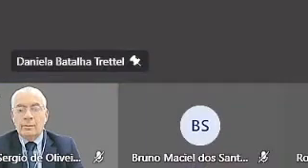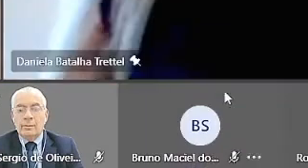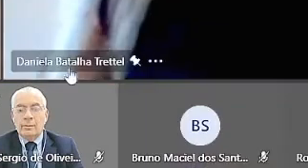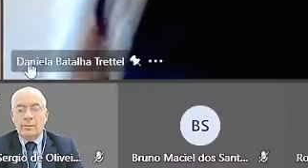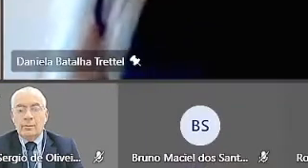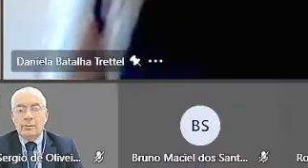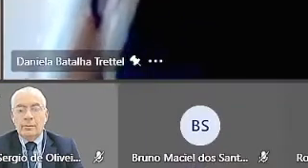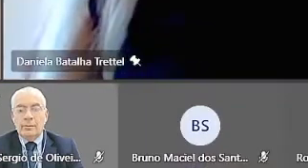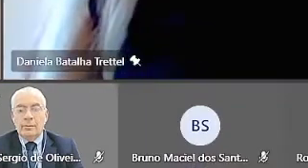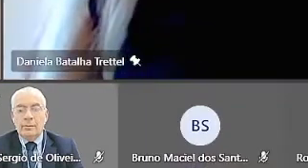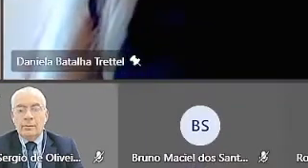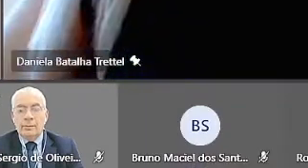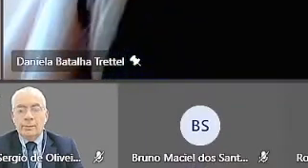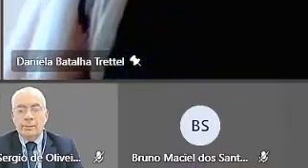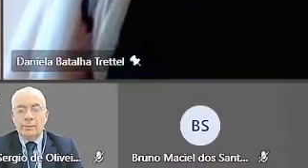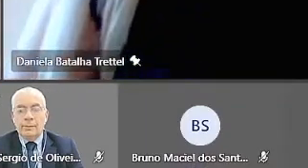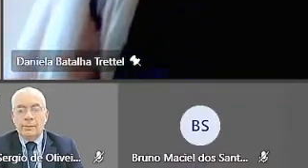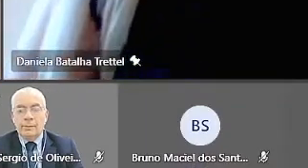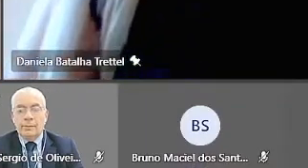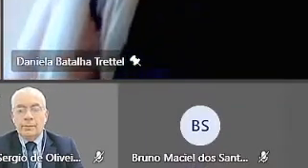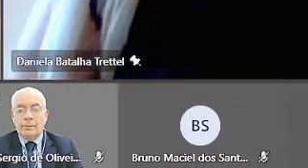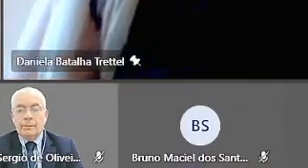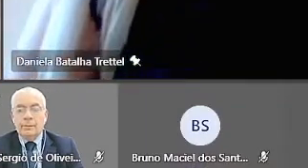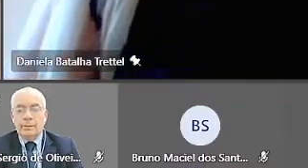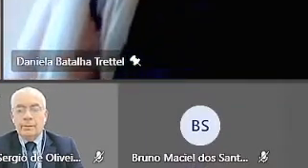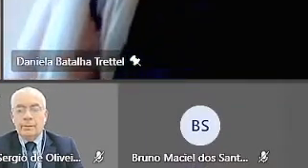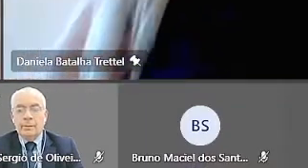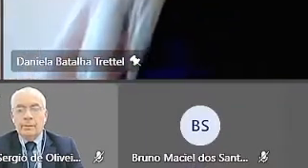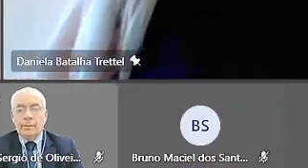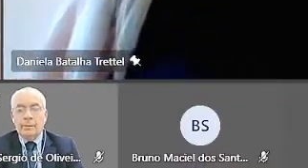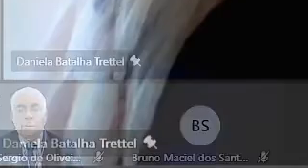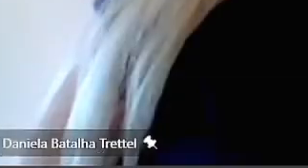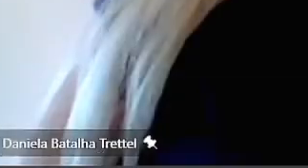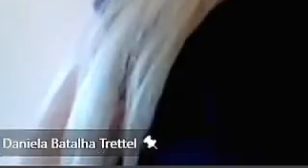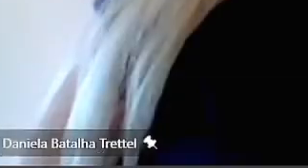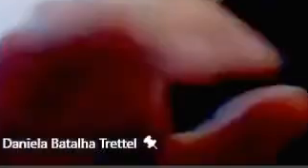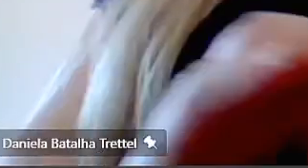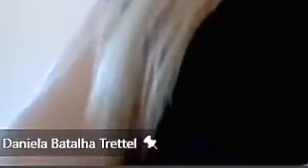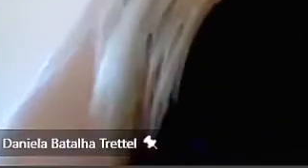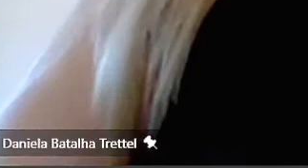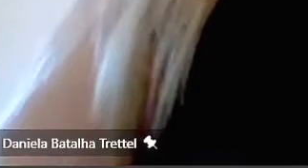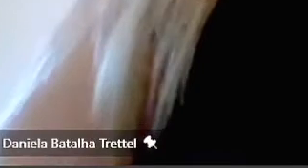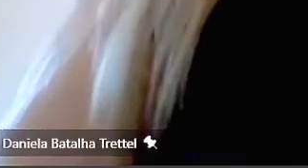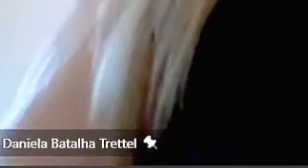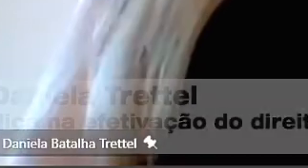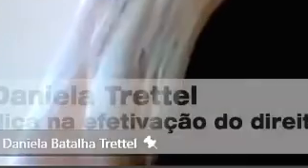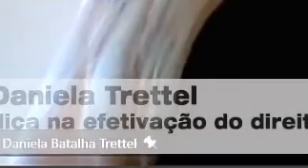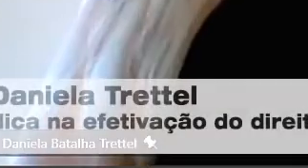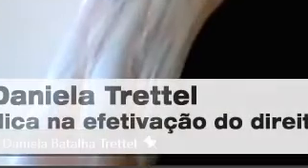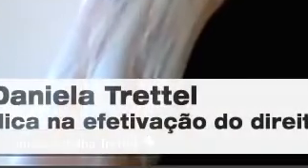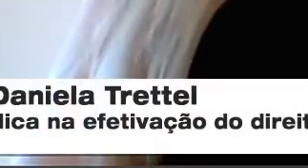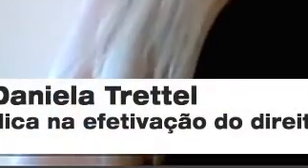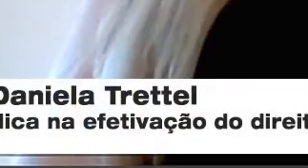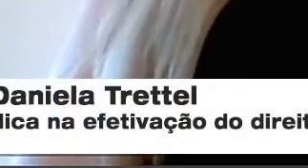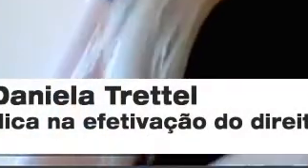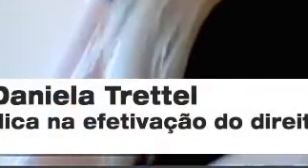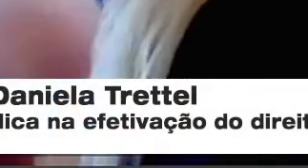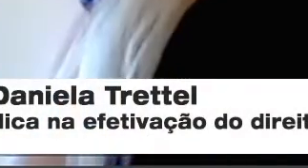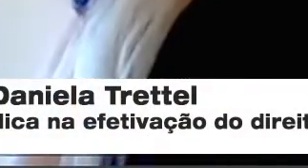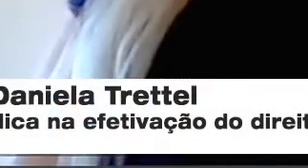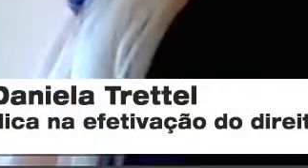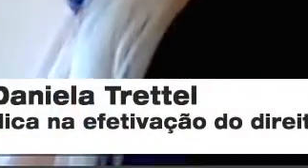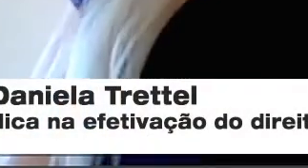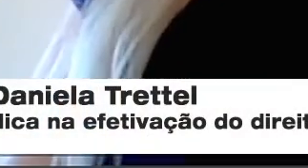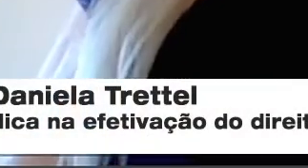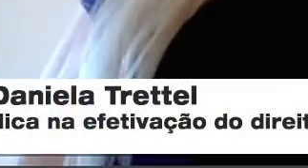pelo convite. Na pessoa do Dr. Guilherme Pitina, diretor da Escola da Defensoria Pública, e na pessoa